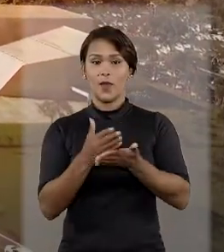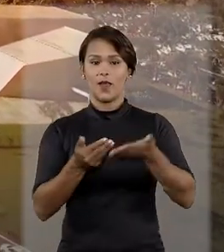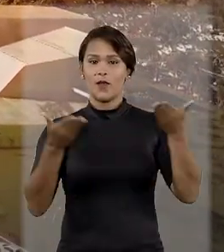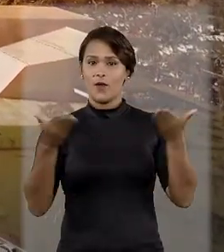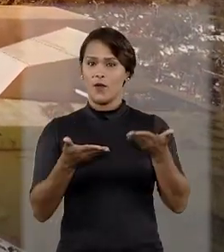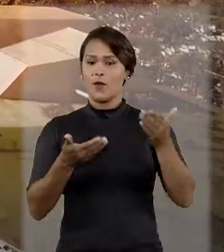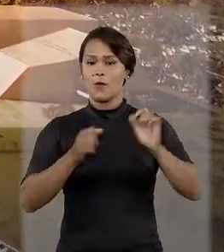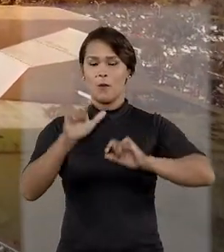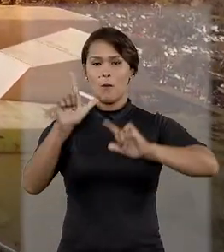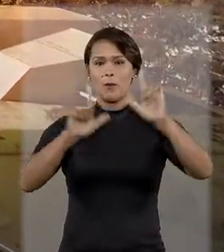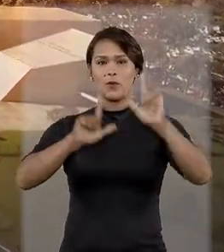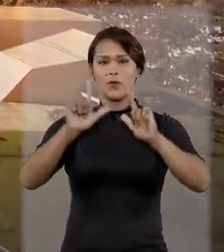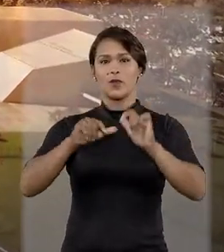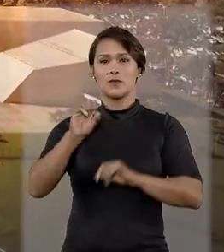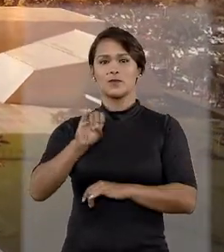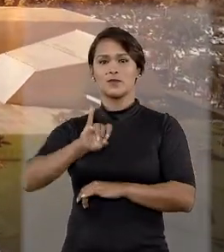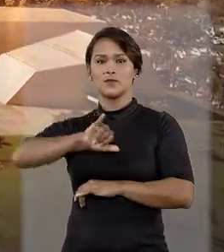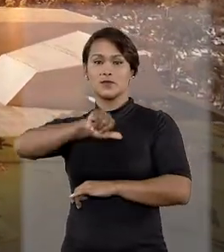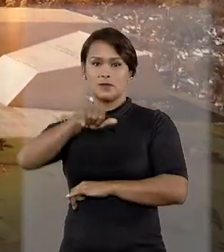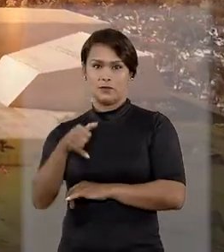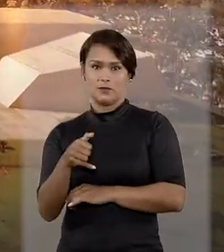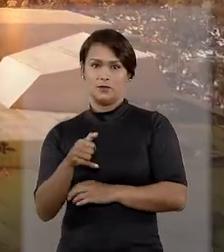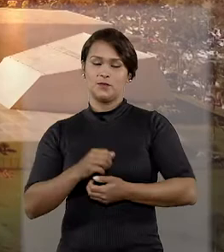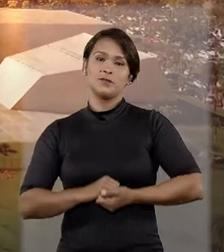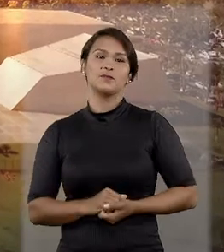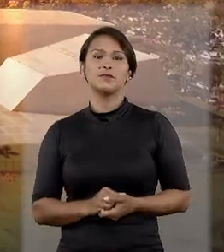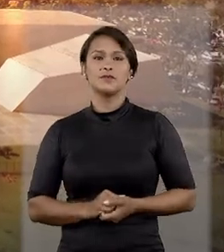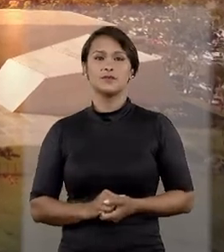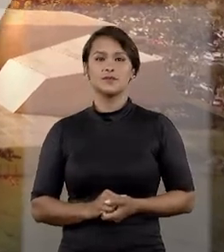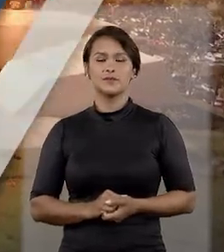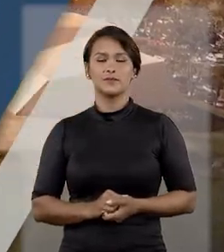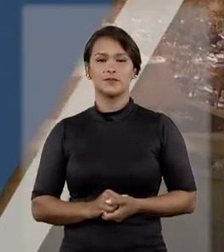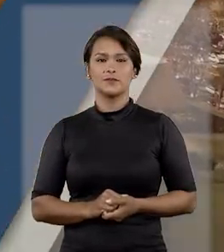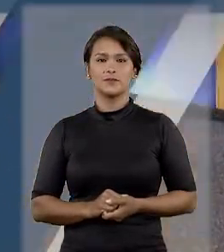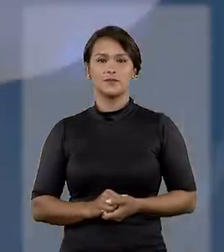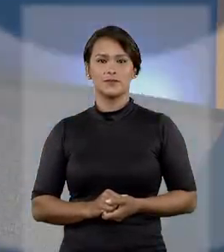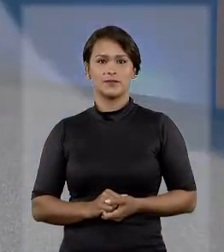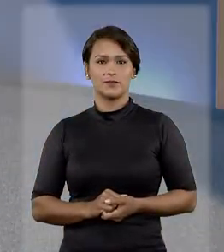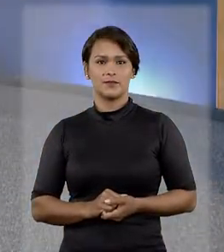Começa agora o programa do Superior Tribunal de Justiça.